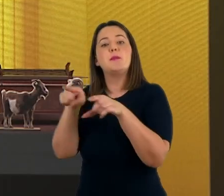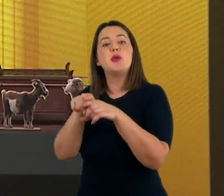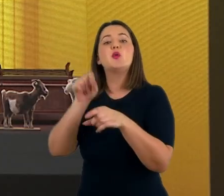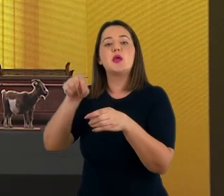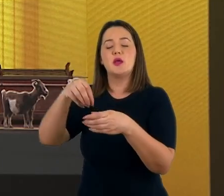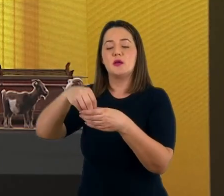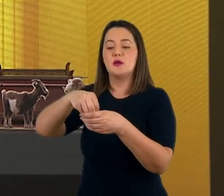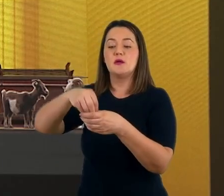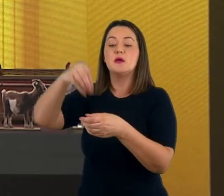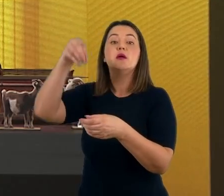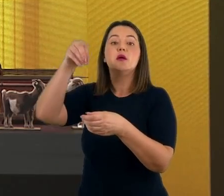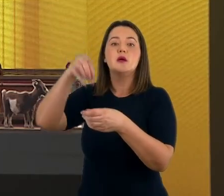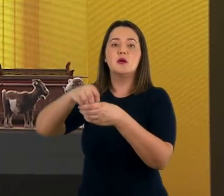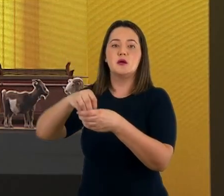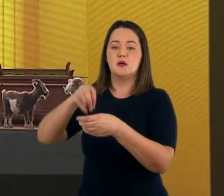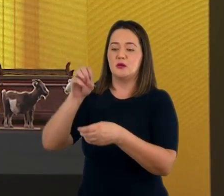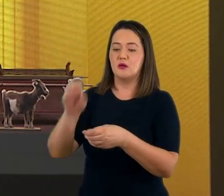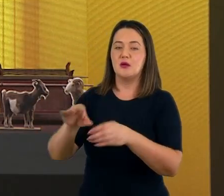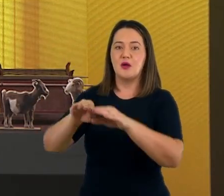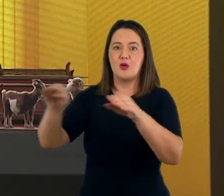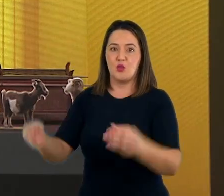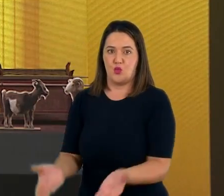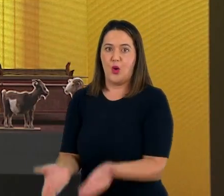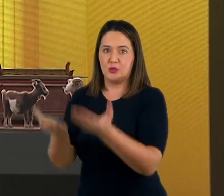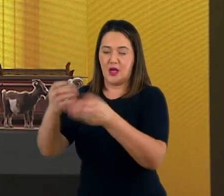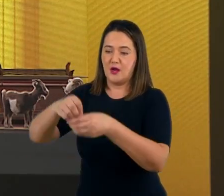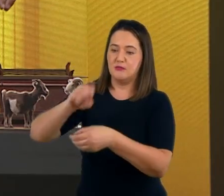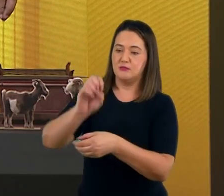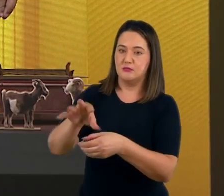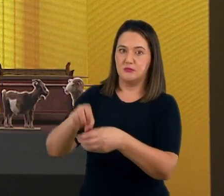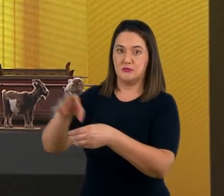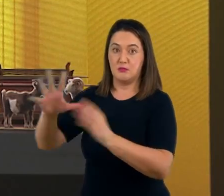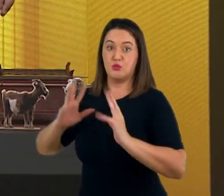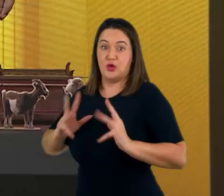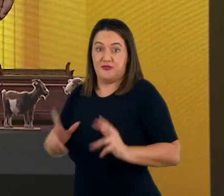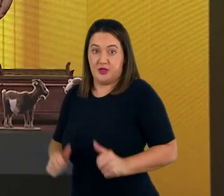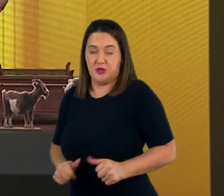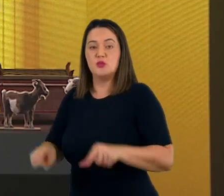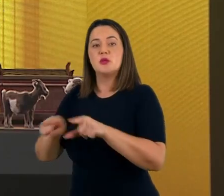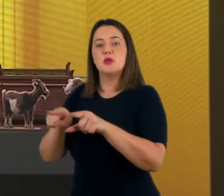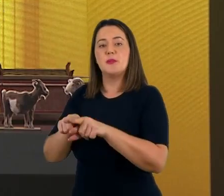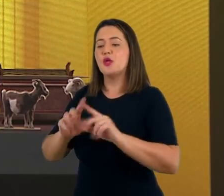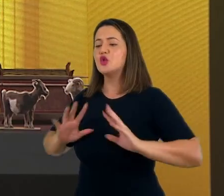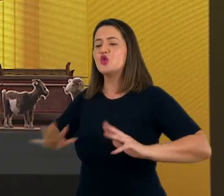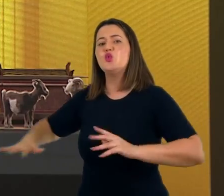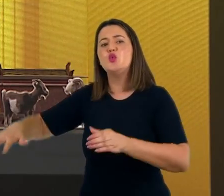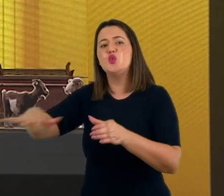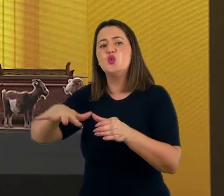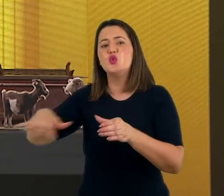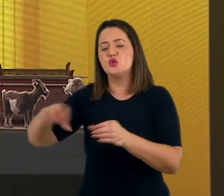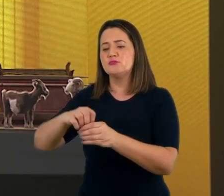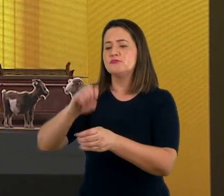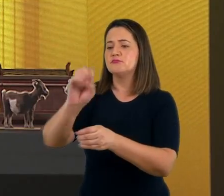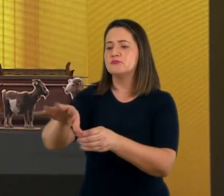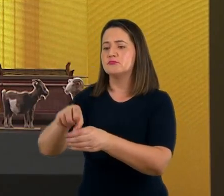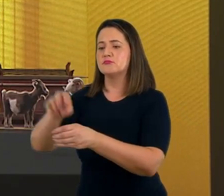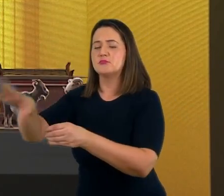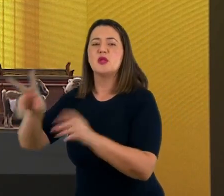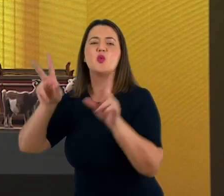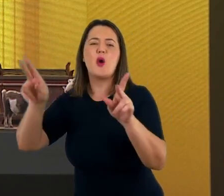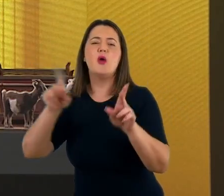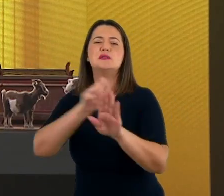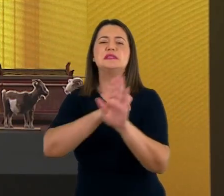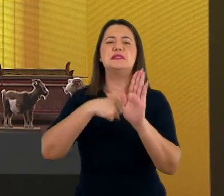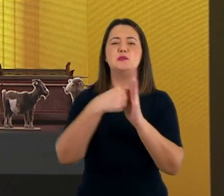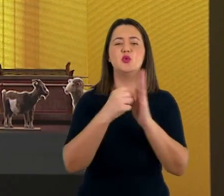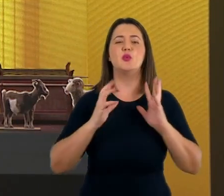onde ele salpicava também o sangue, purificando o altar de sacrifício, bem como o ambiente